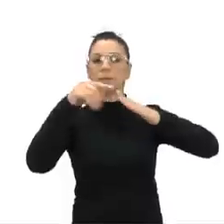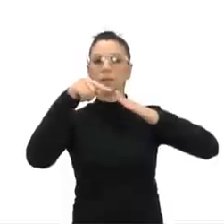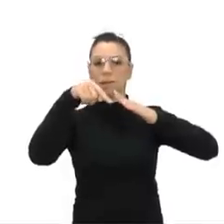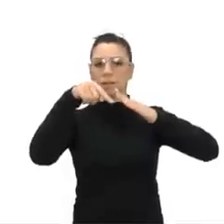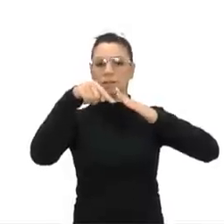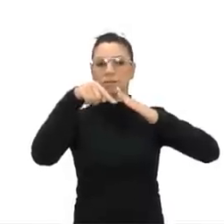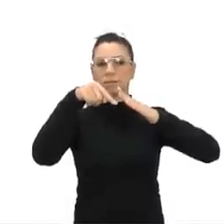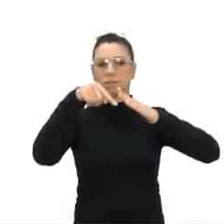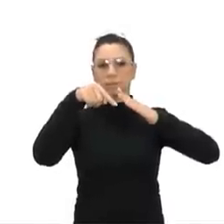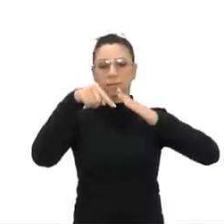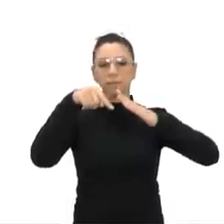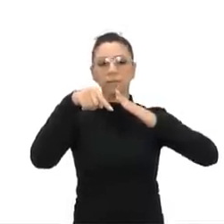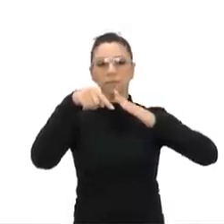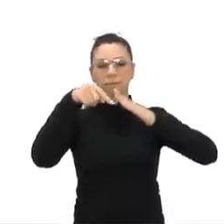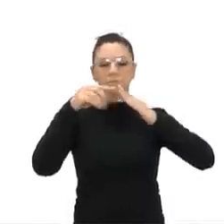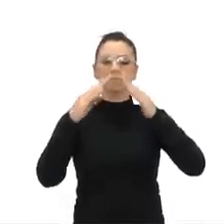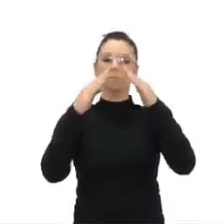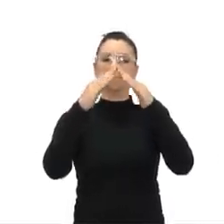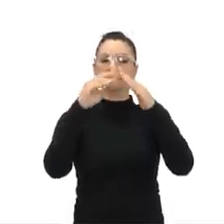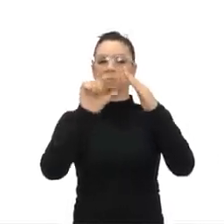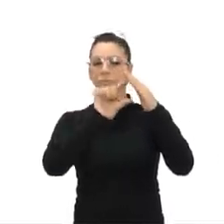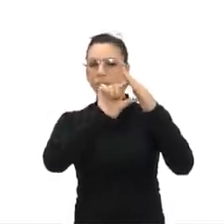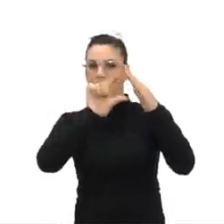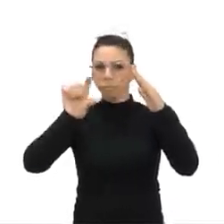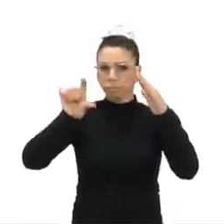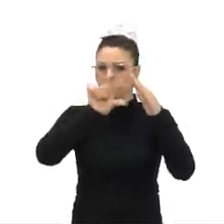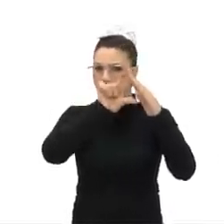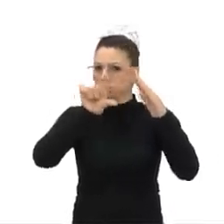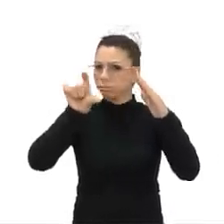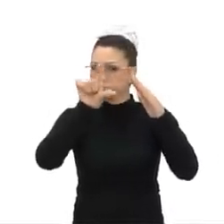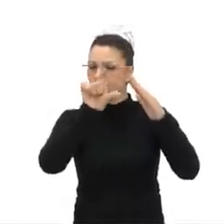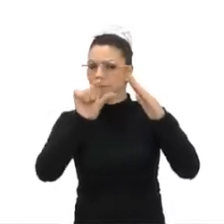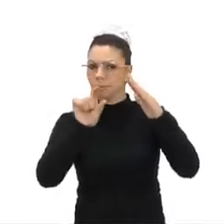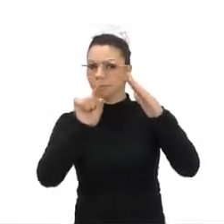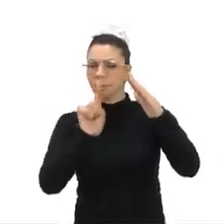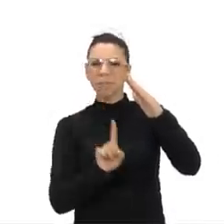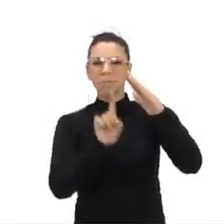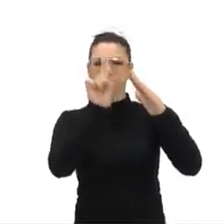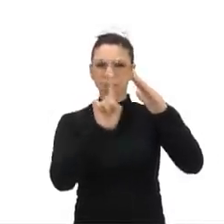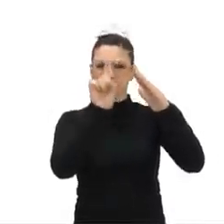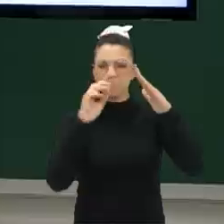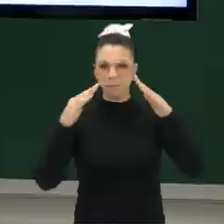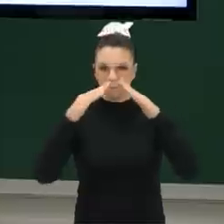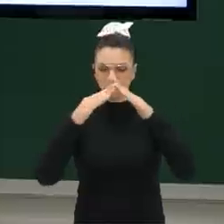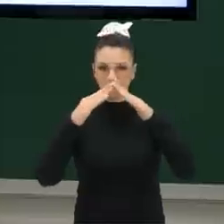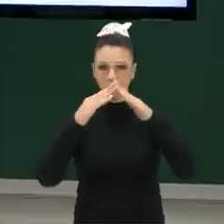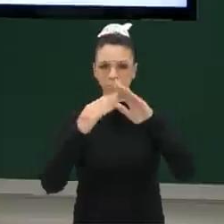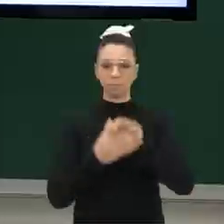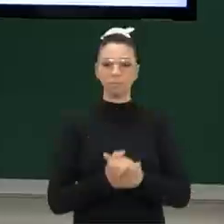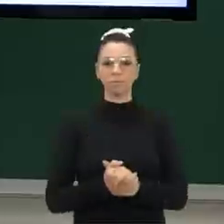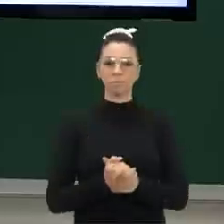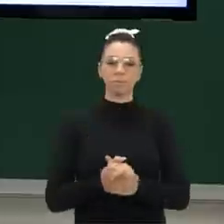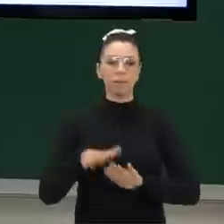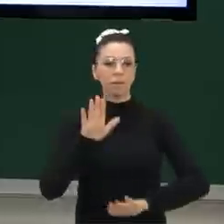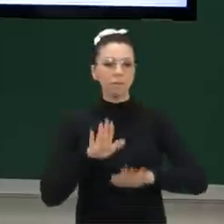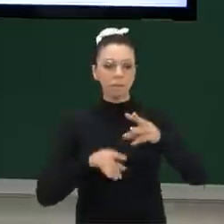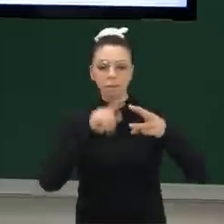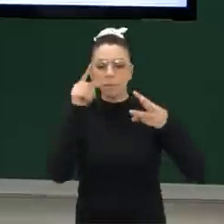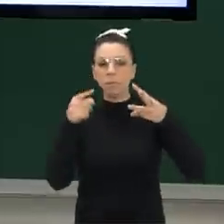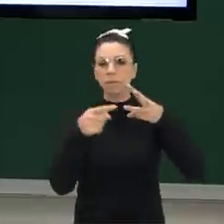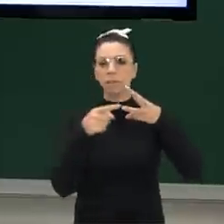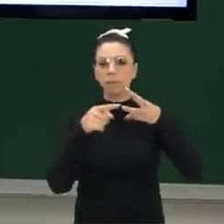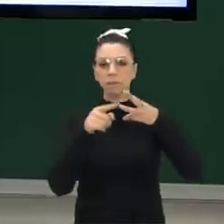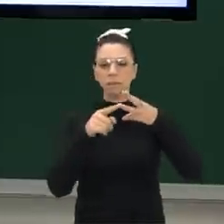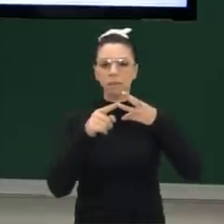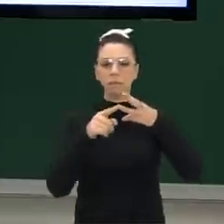O attic seria uma parte lá em cima da nossa casa, talvez aquele terceiro andar,